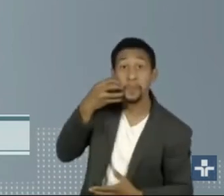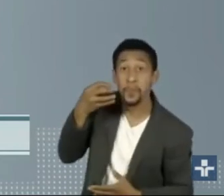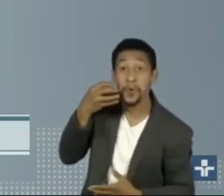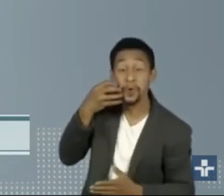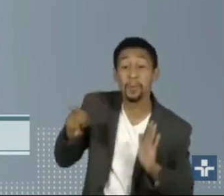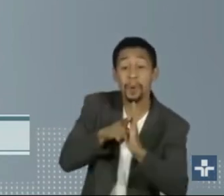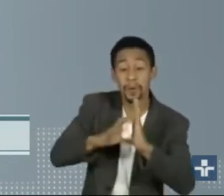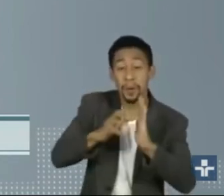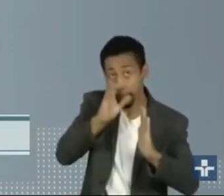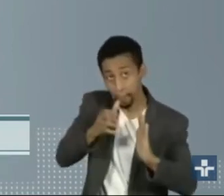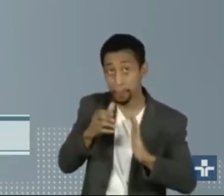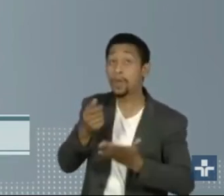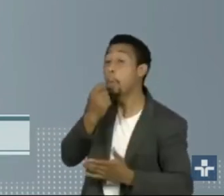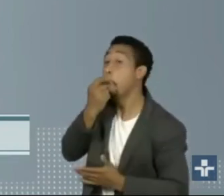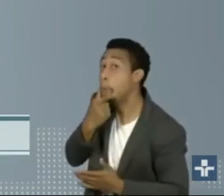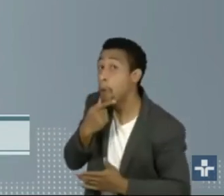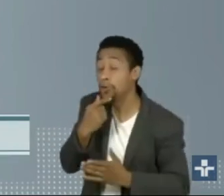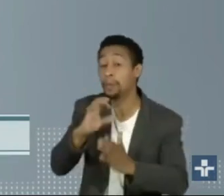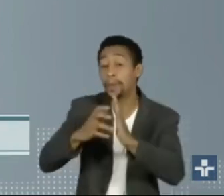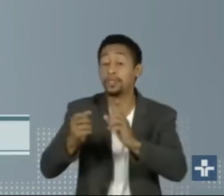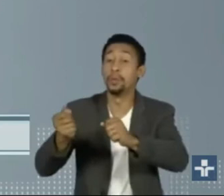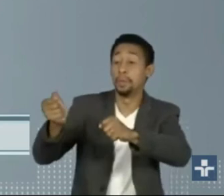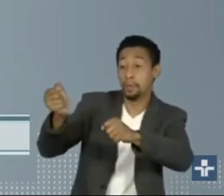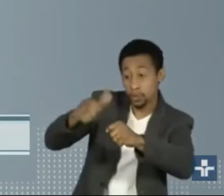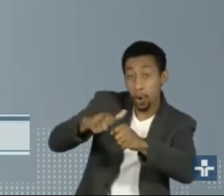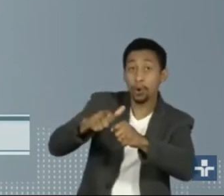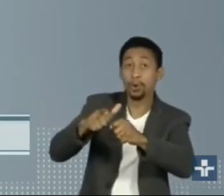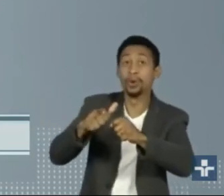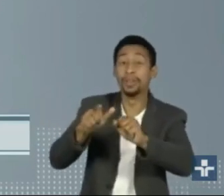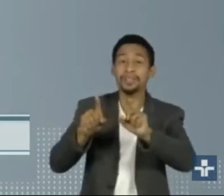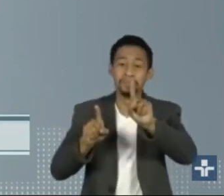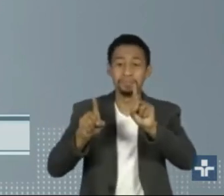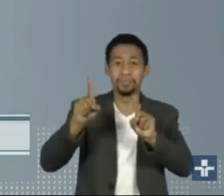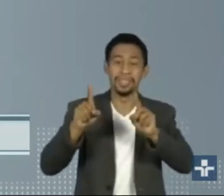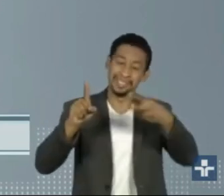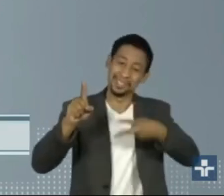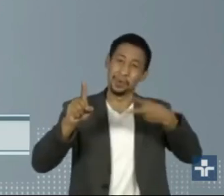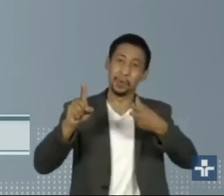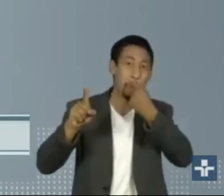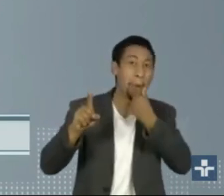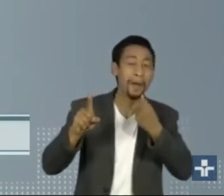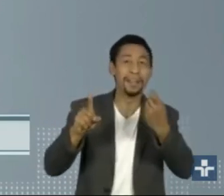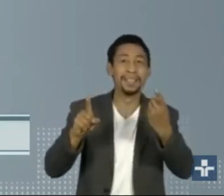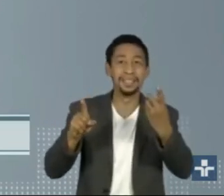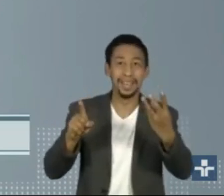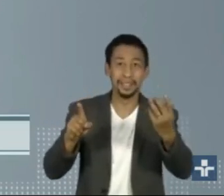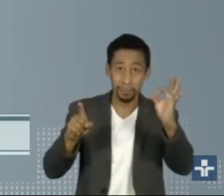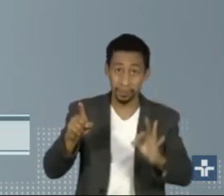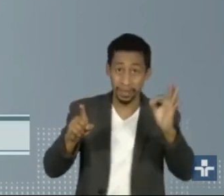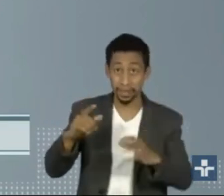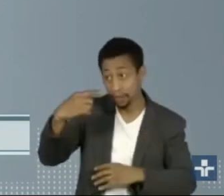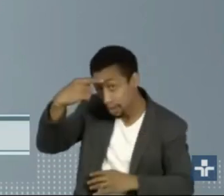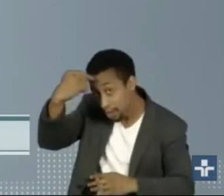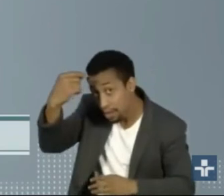Guilherme o sol pela primeira vez está isolado no segundo lugar foi Treze por cento certo